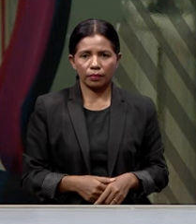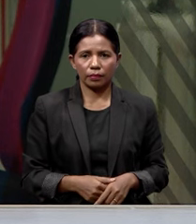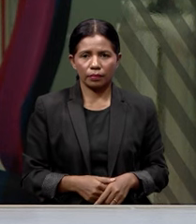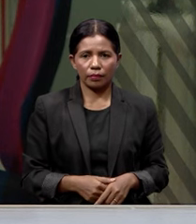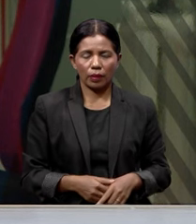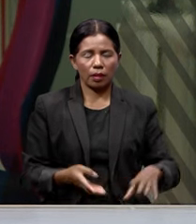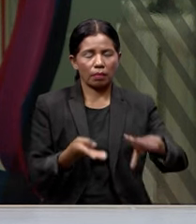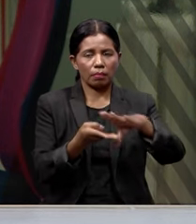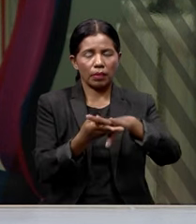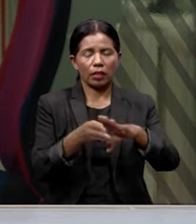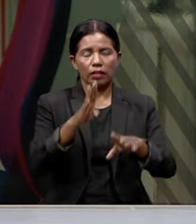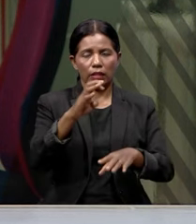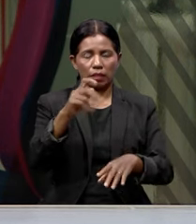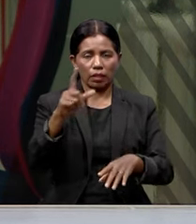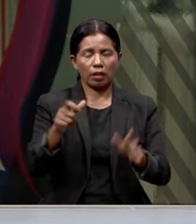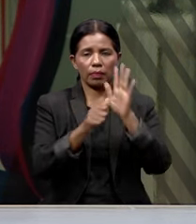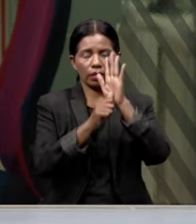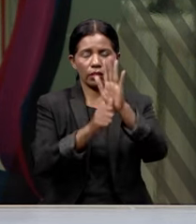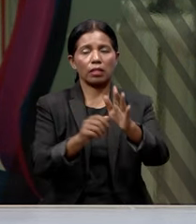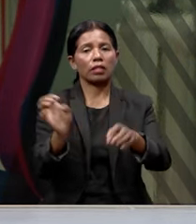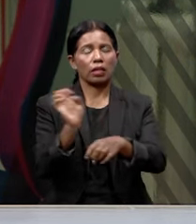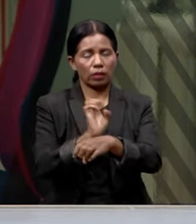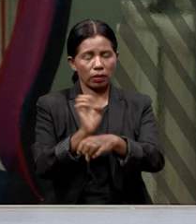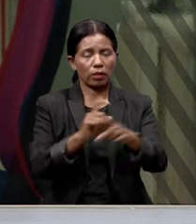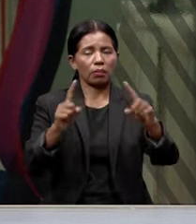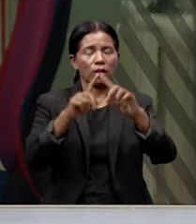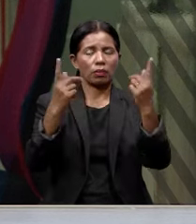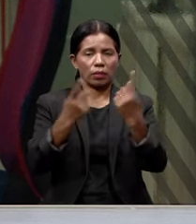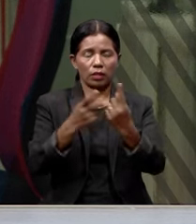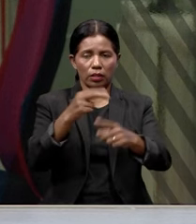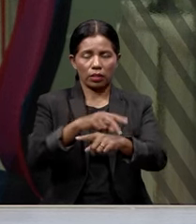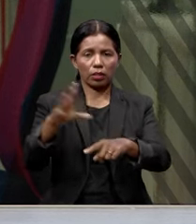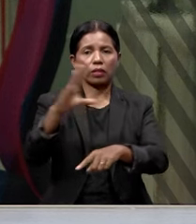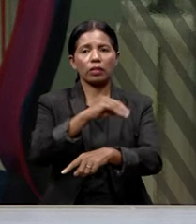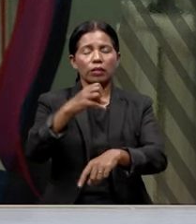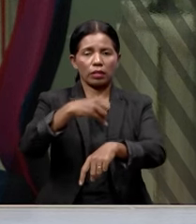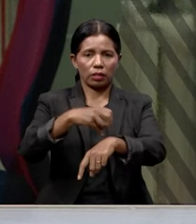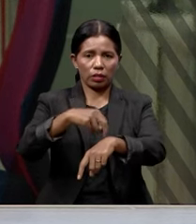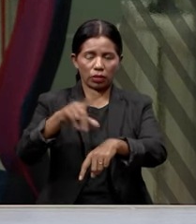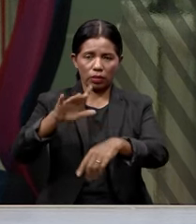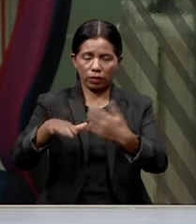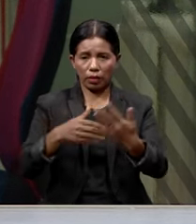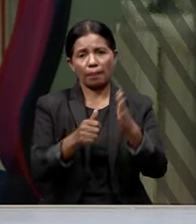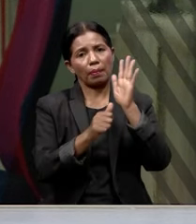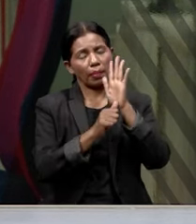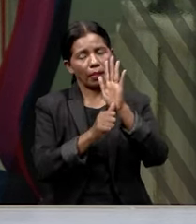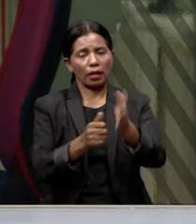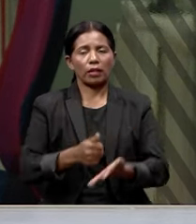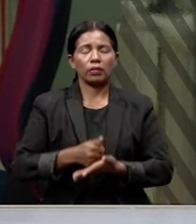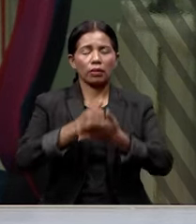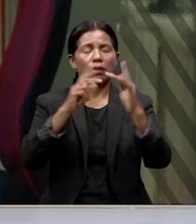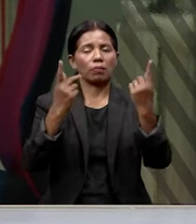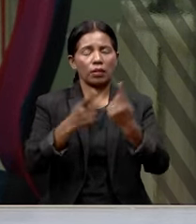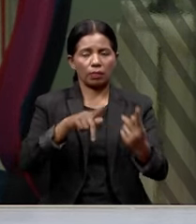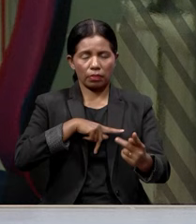Banco Central Timor-Leste apresenta crescimento da economia para o setor privado nacional no internacional CIRA. A apresentação NEA ajuda o setor privado